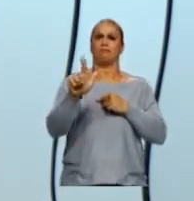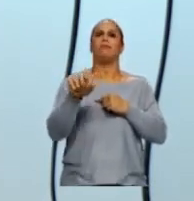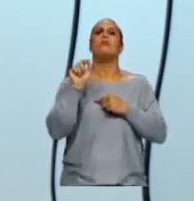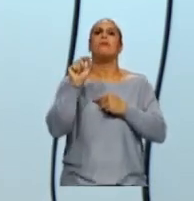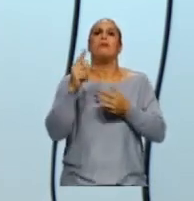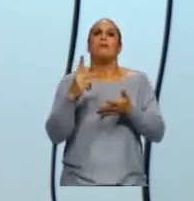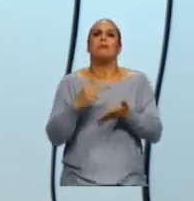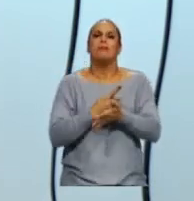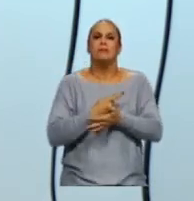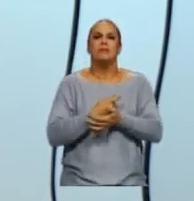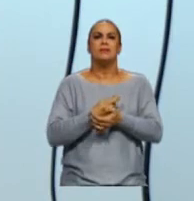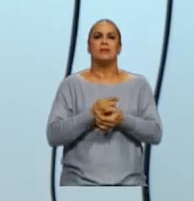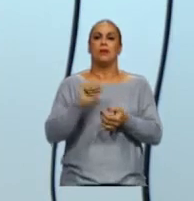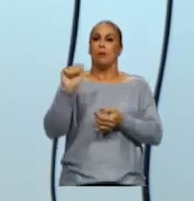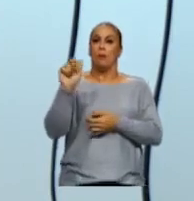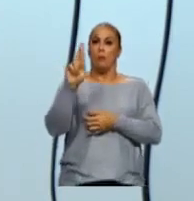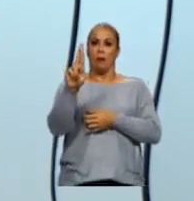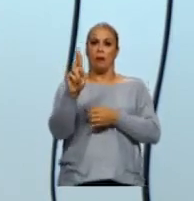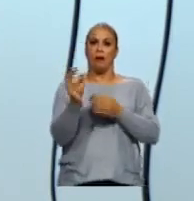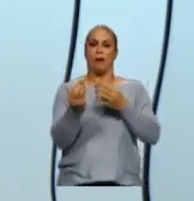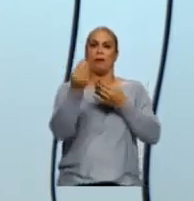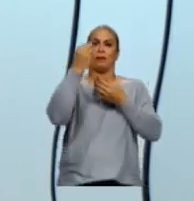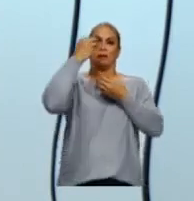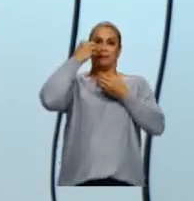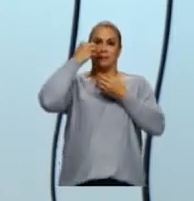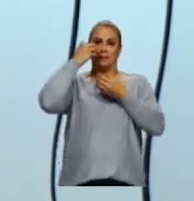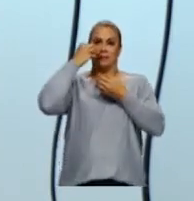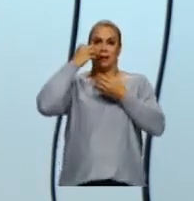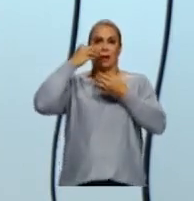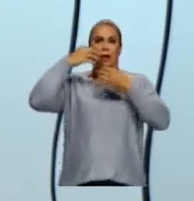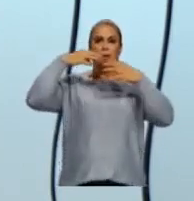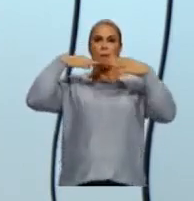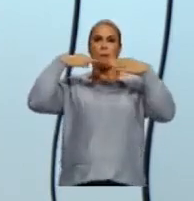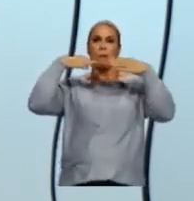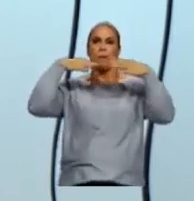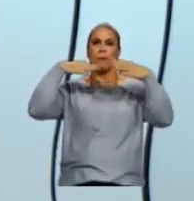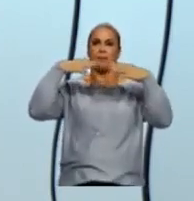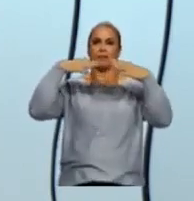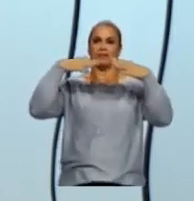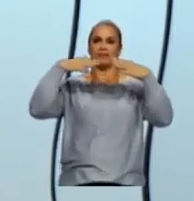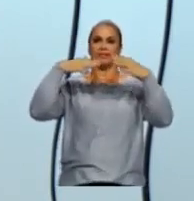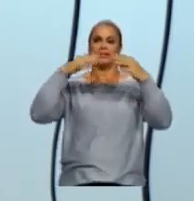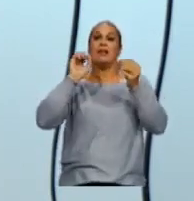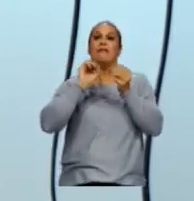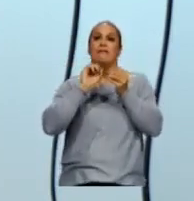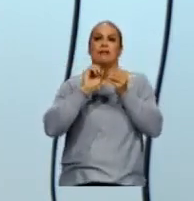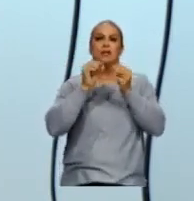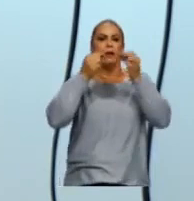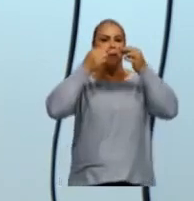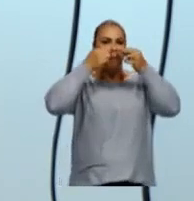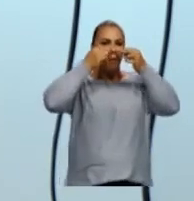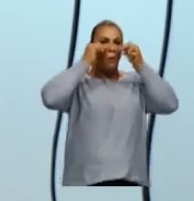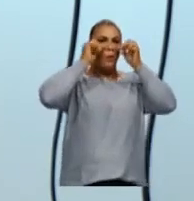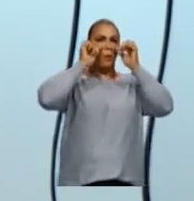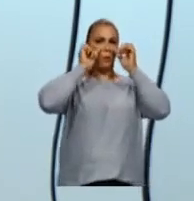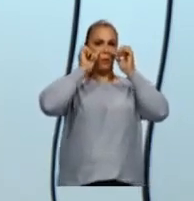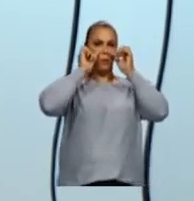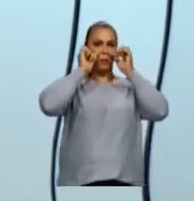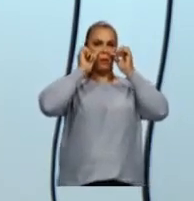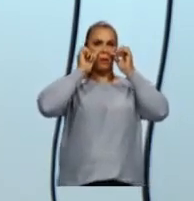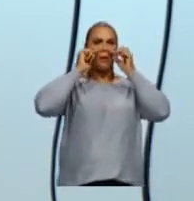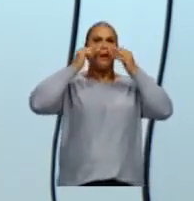dentro das narinas para fazer com que suas fossas nasais consigam captar as impurezas